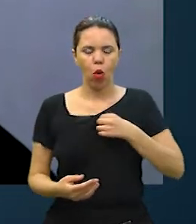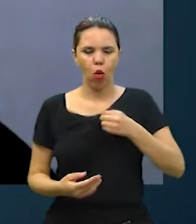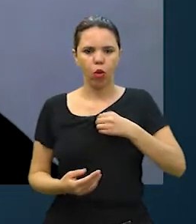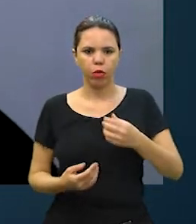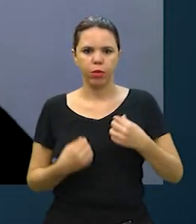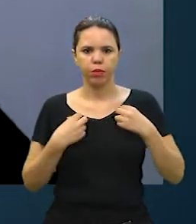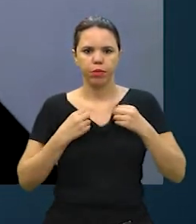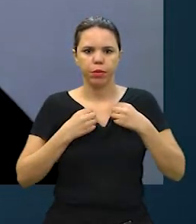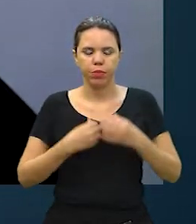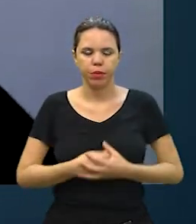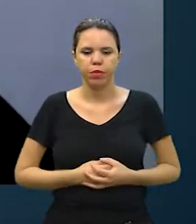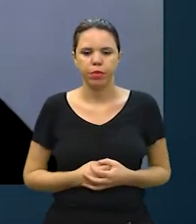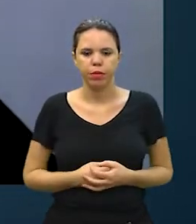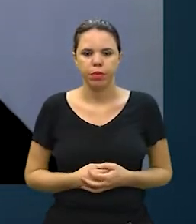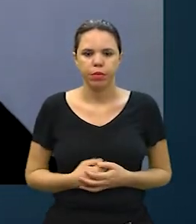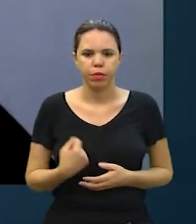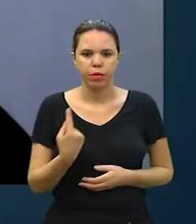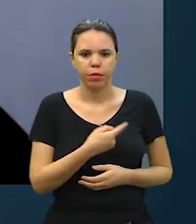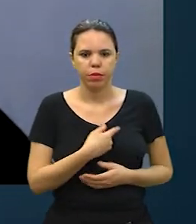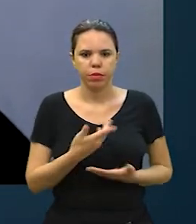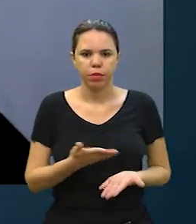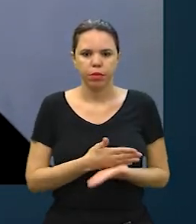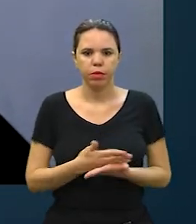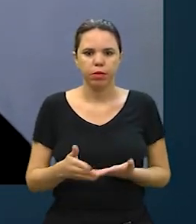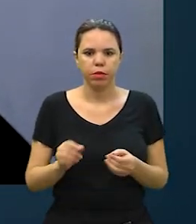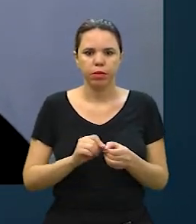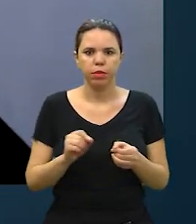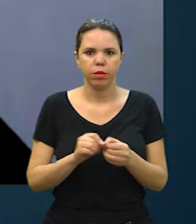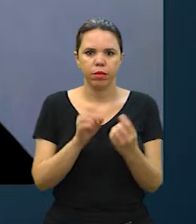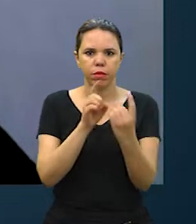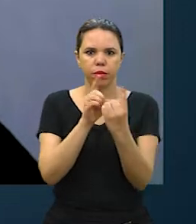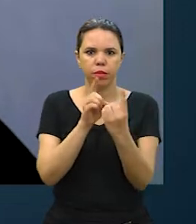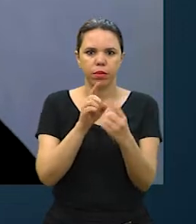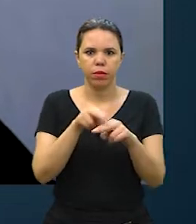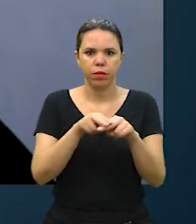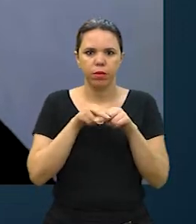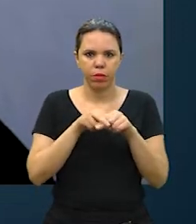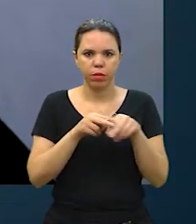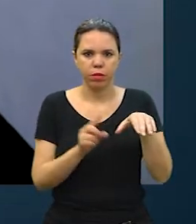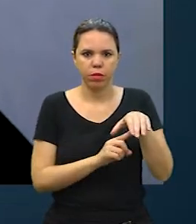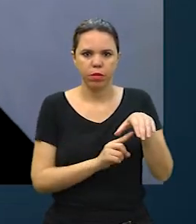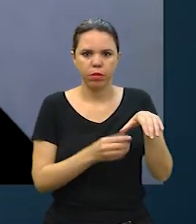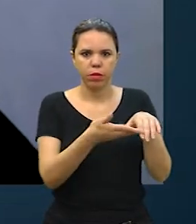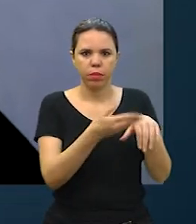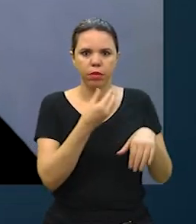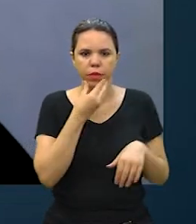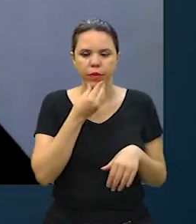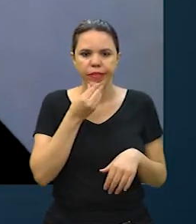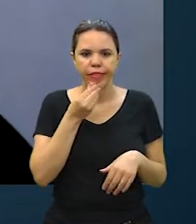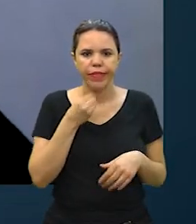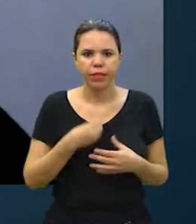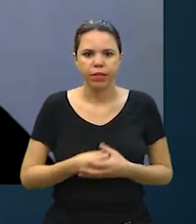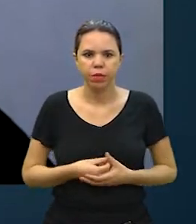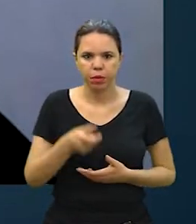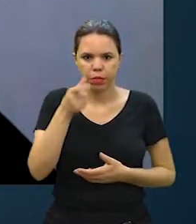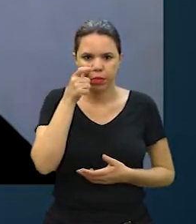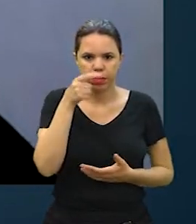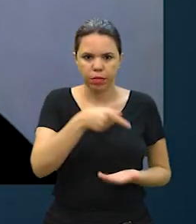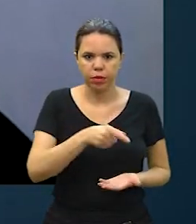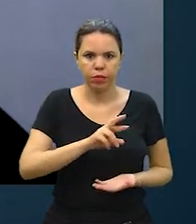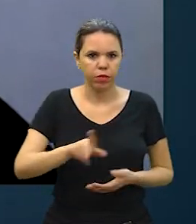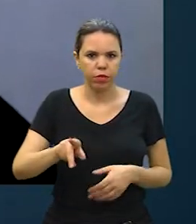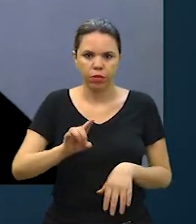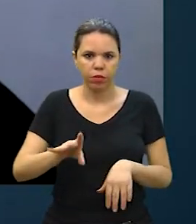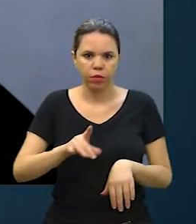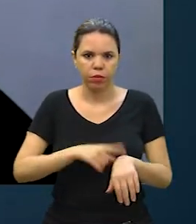guarda-roupa. Daí a gente começou a fazer esse atendimento por causa desse cliente. E aí eu vi que não